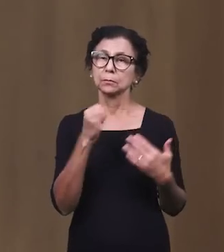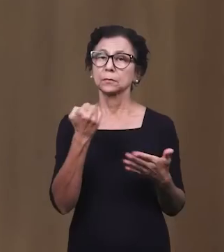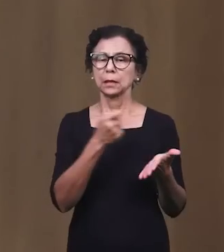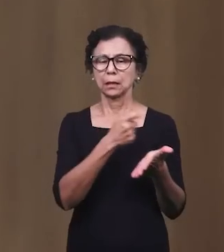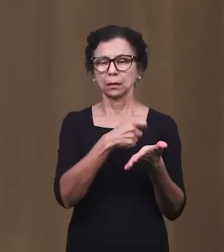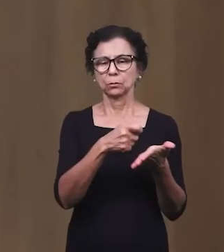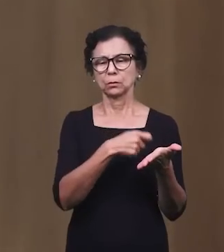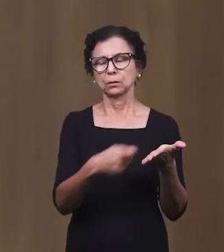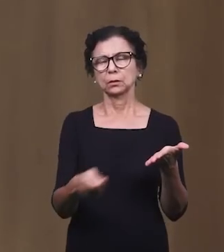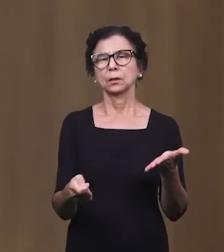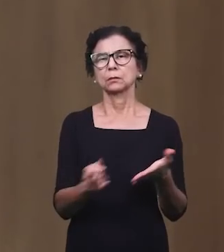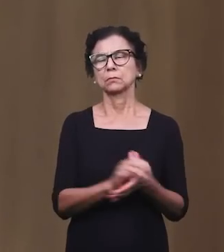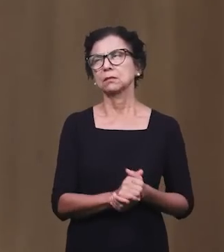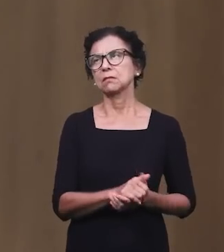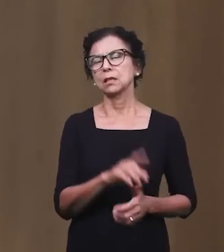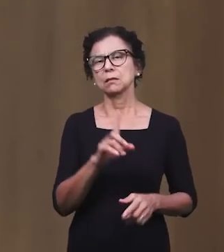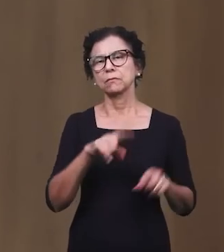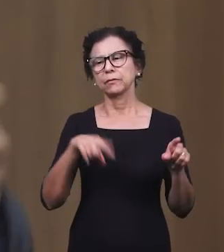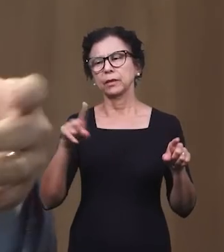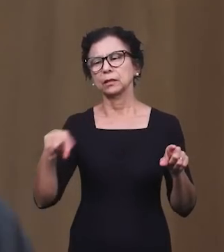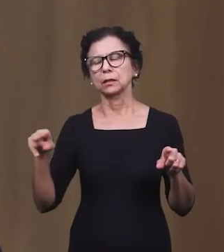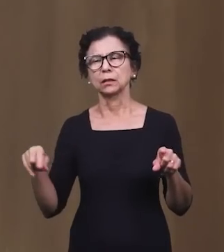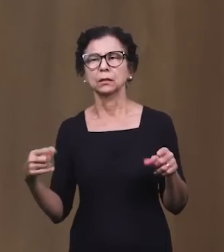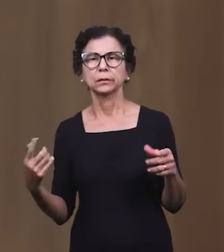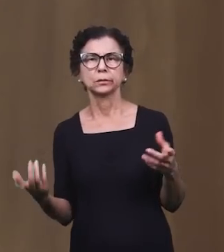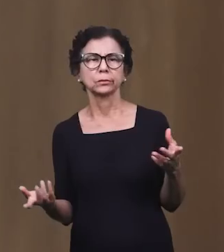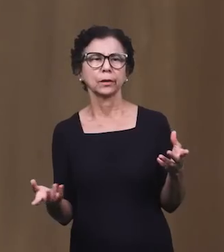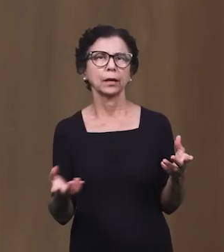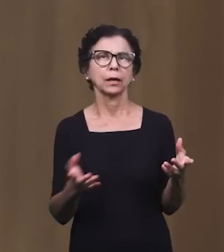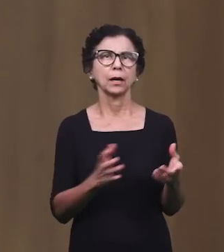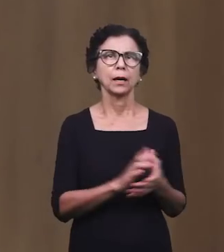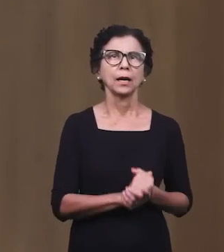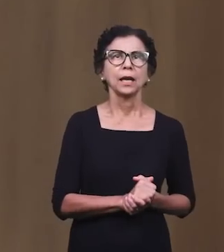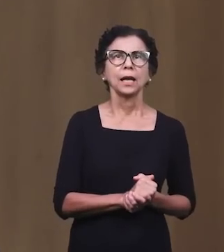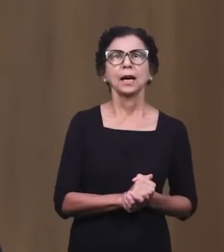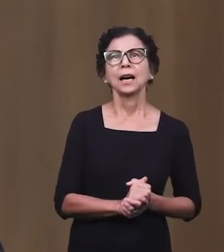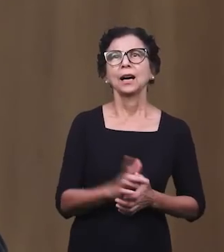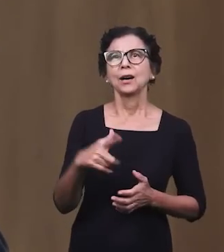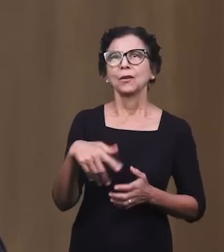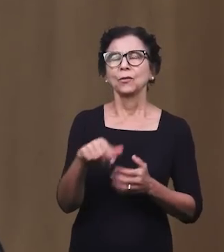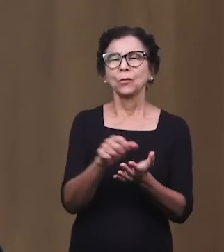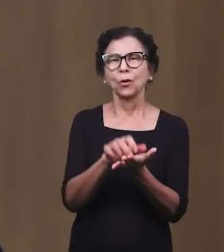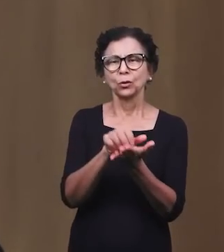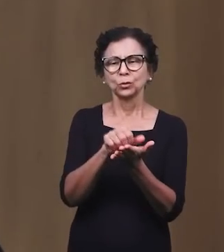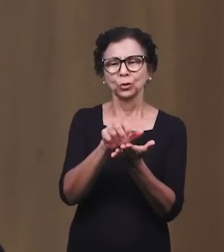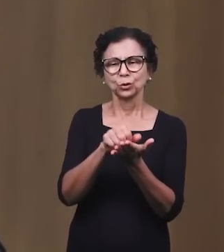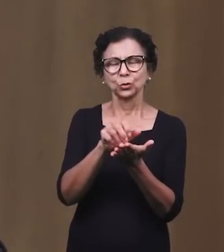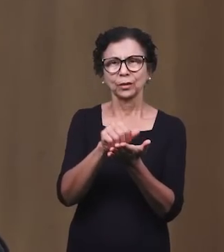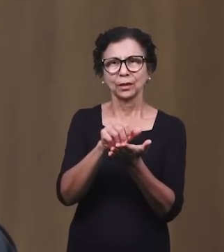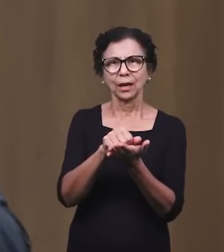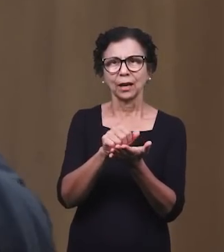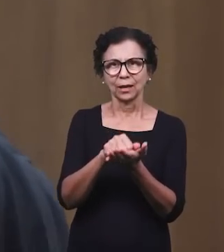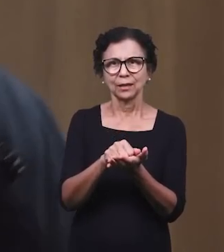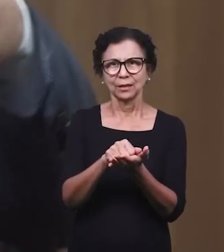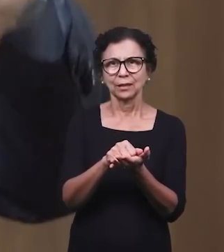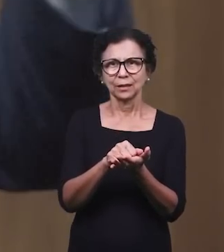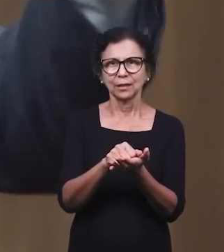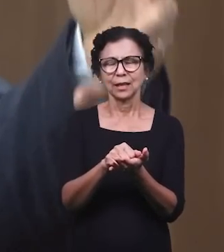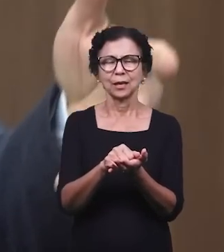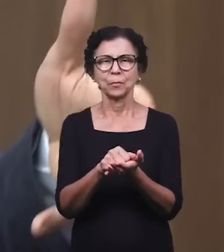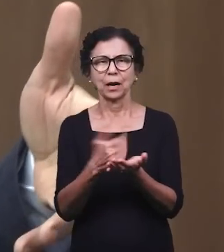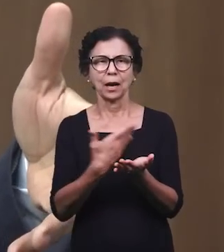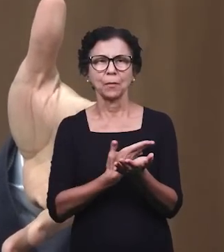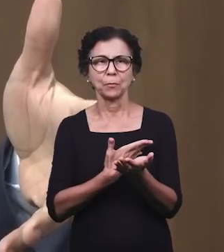E algumas contas variáveis. Vamos fazer uma vaquinha para dar um presente no aniversário de um amigo. Presente